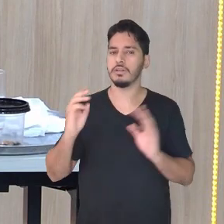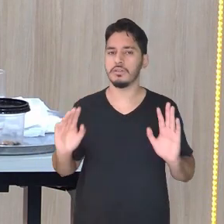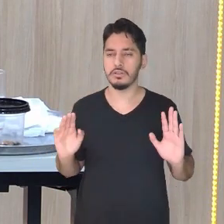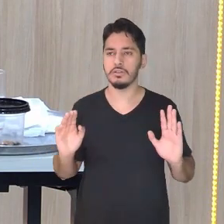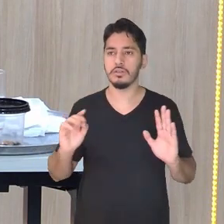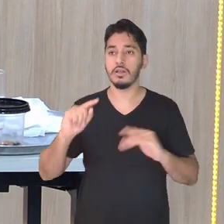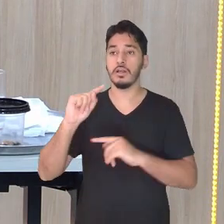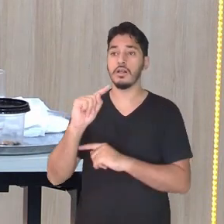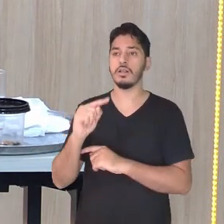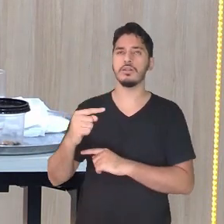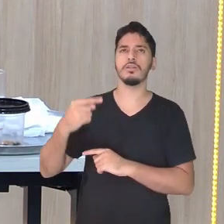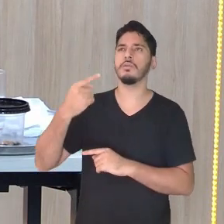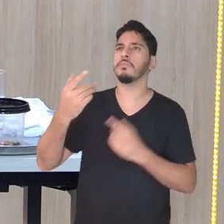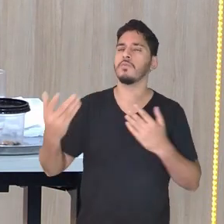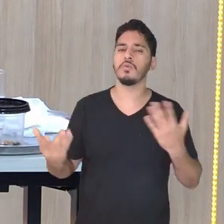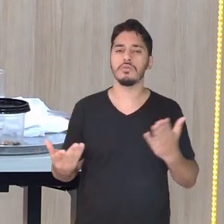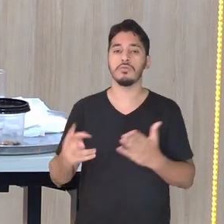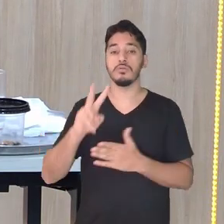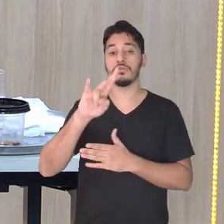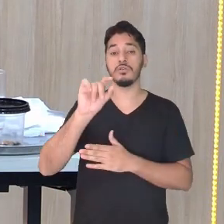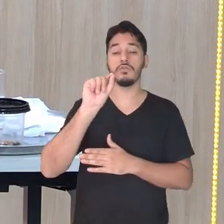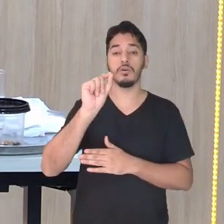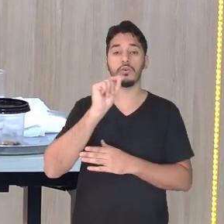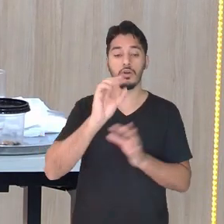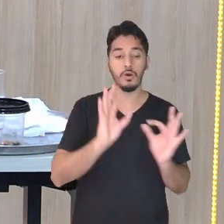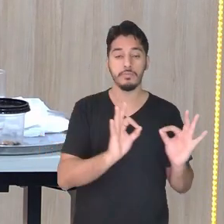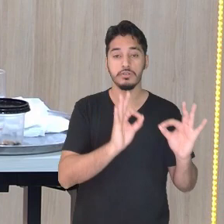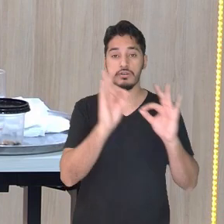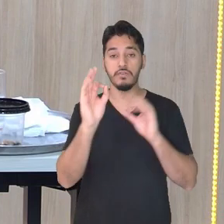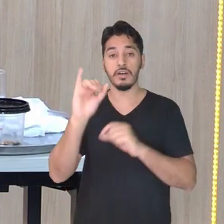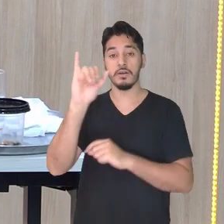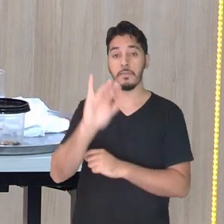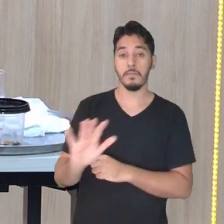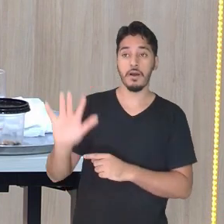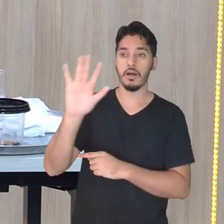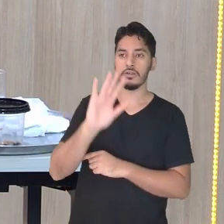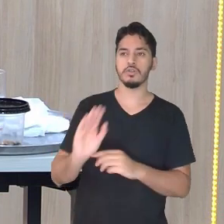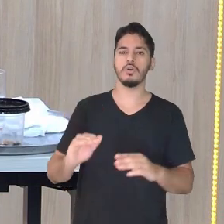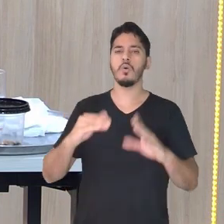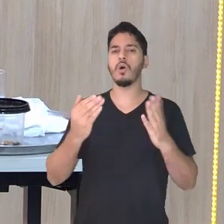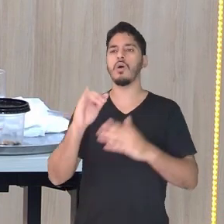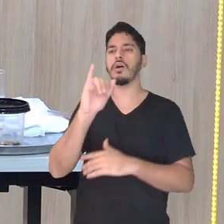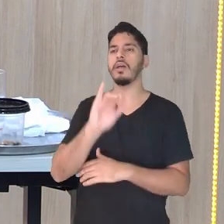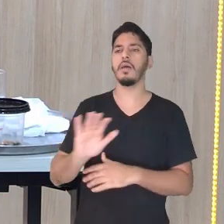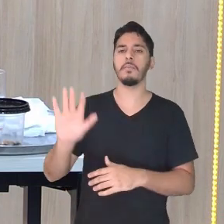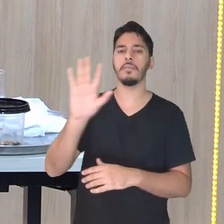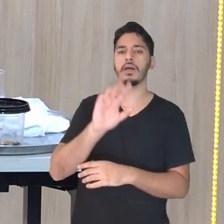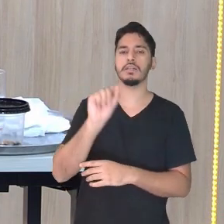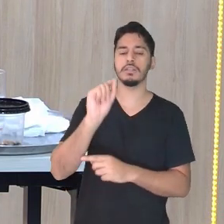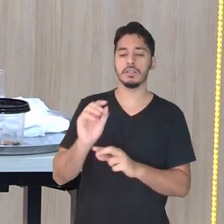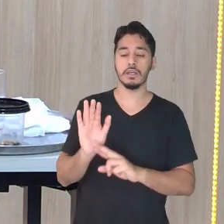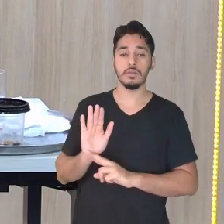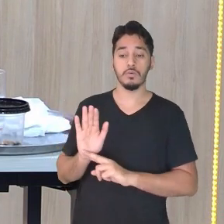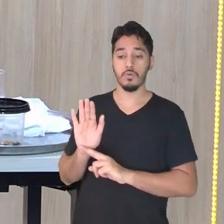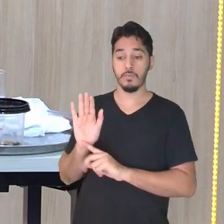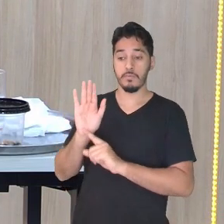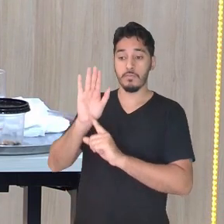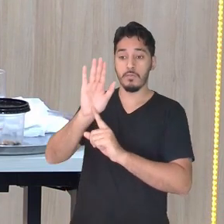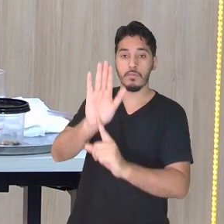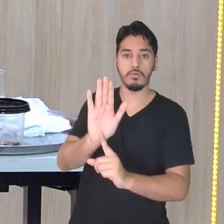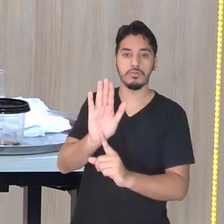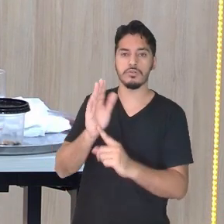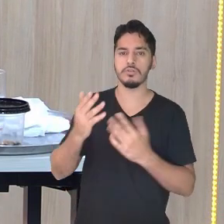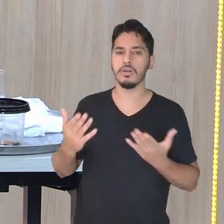E depois, professora, vocês vão agora observar a imagem. Qual é a imagem que está sendo apresentada,